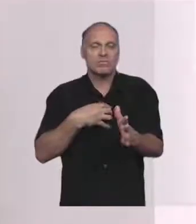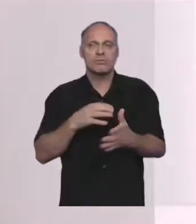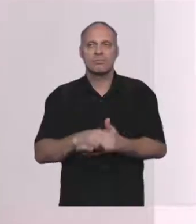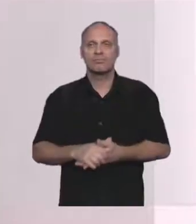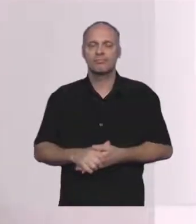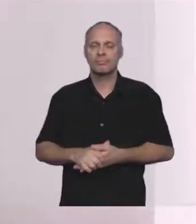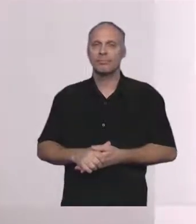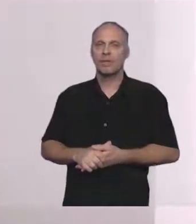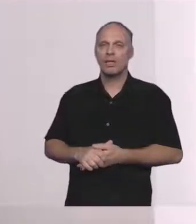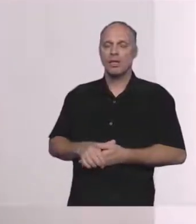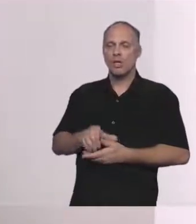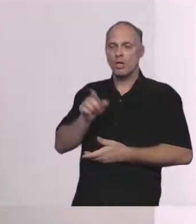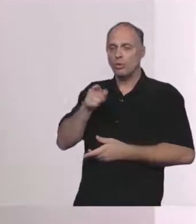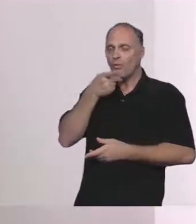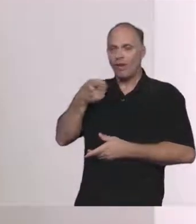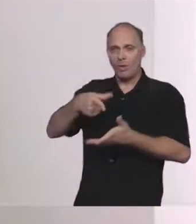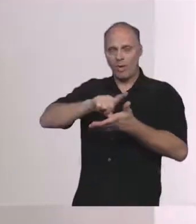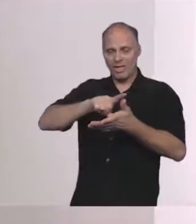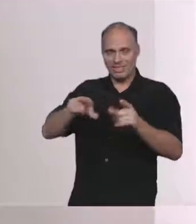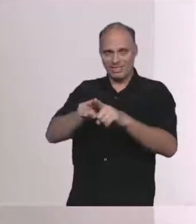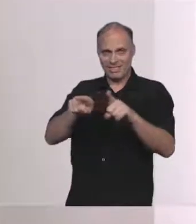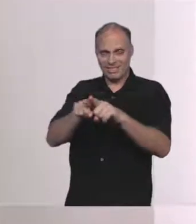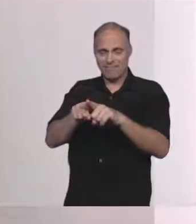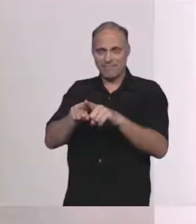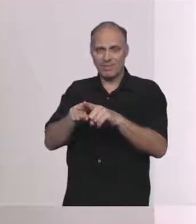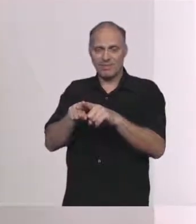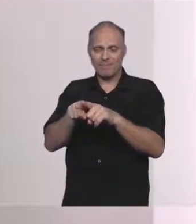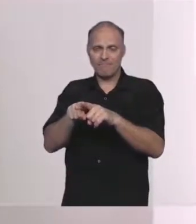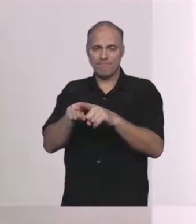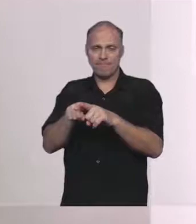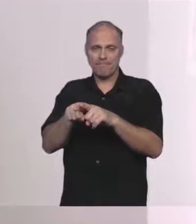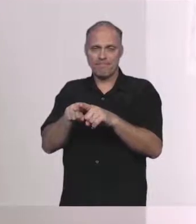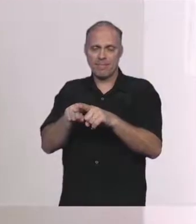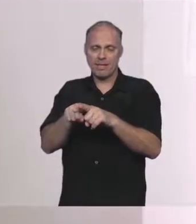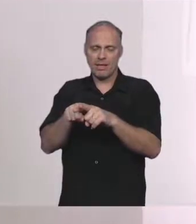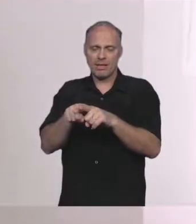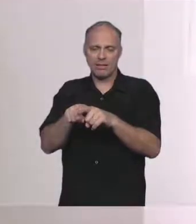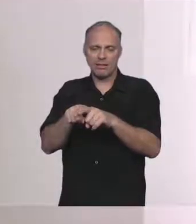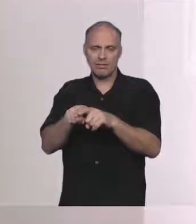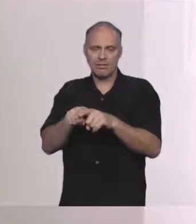aí. O Camilo, tu comentou antes, né,